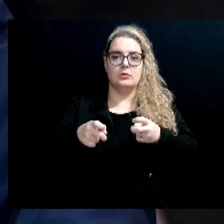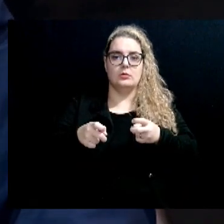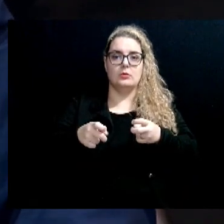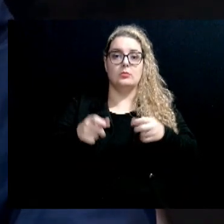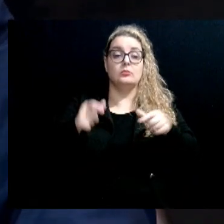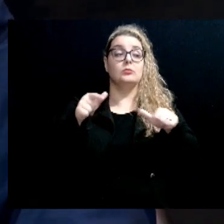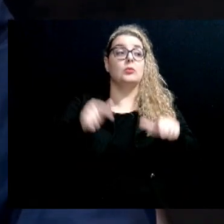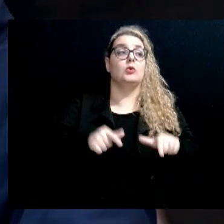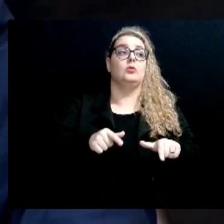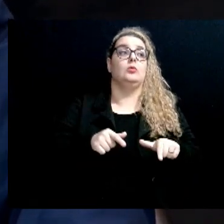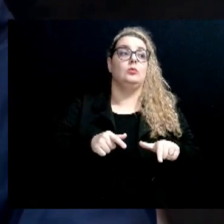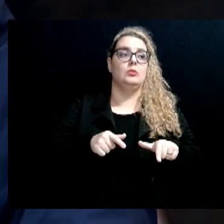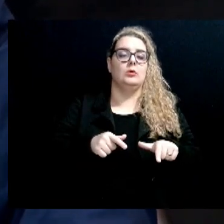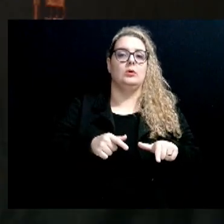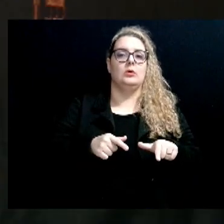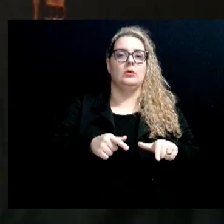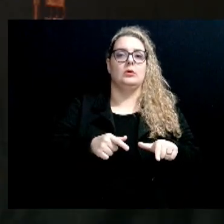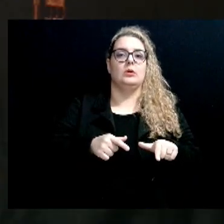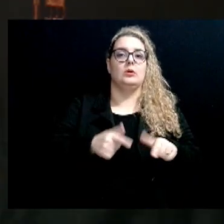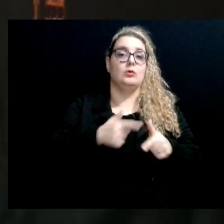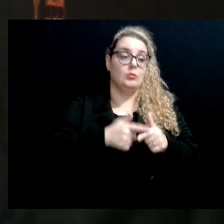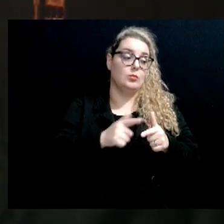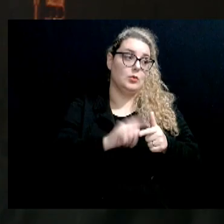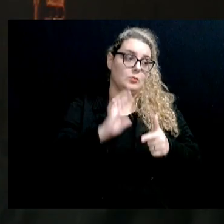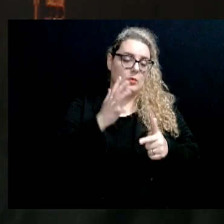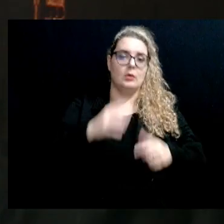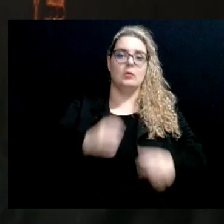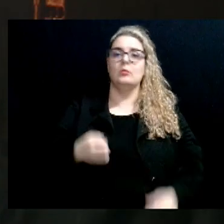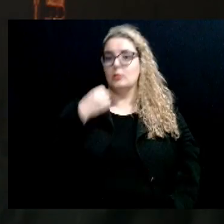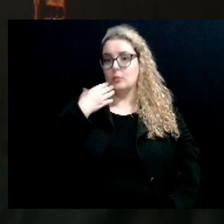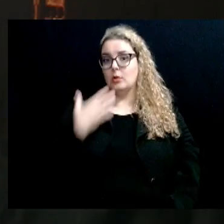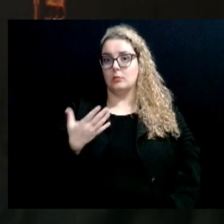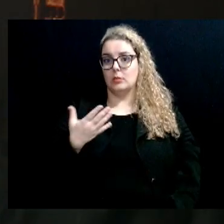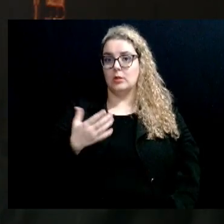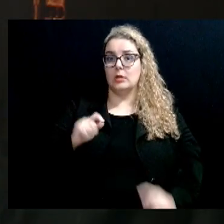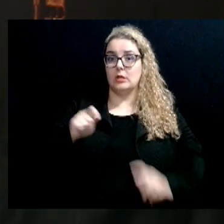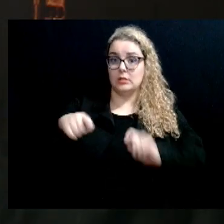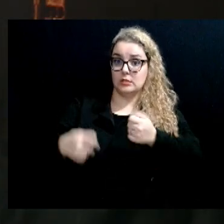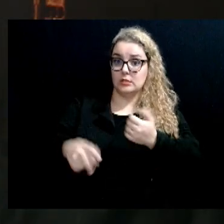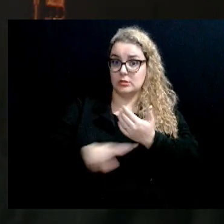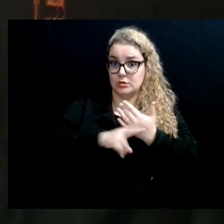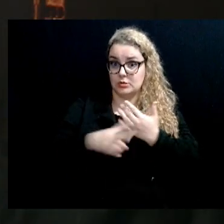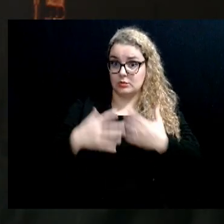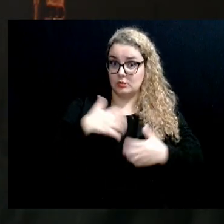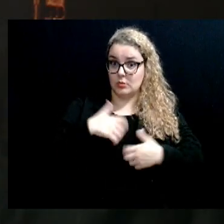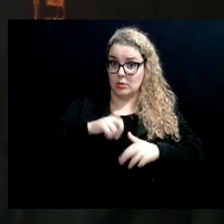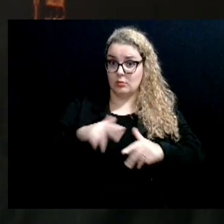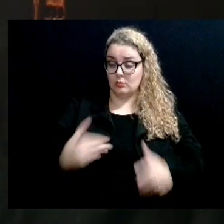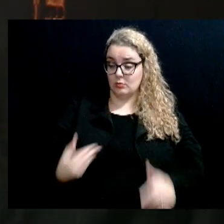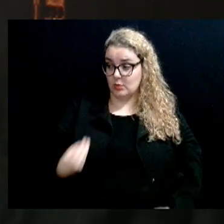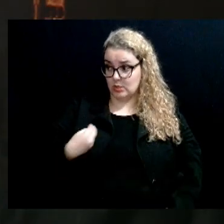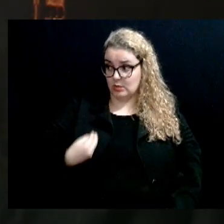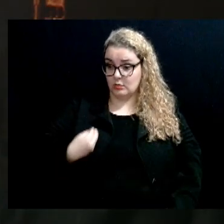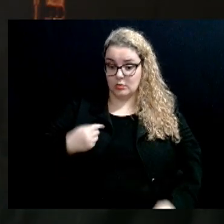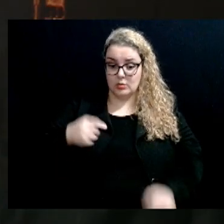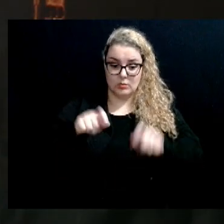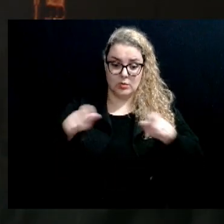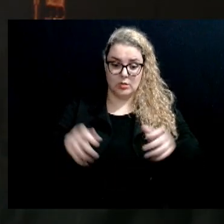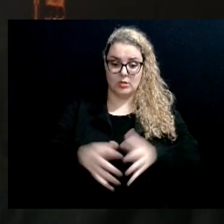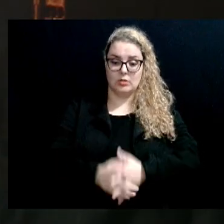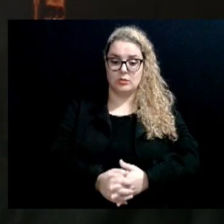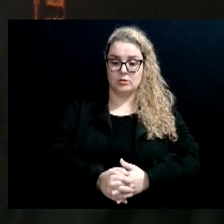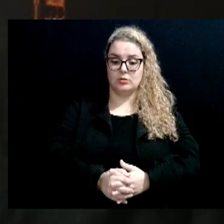foi formado. Muito bem. Agora, sinais de impactos emocionais na vida de pessoas que têm